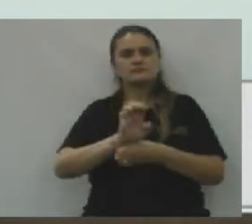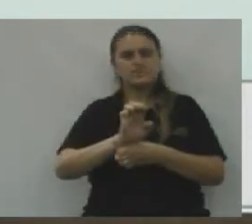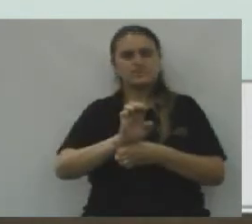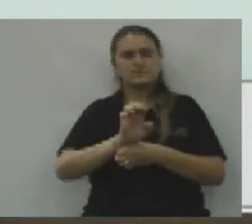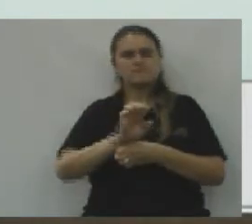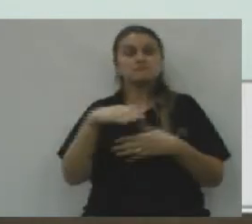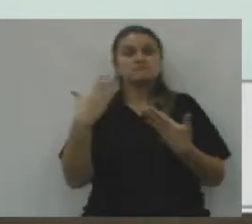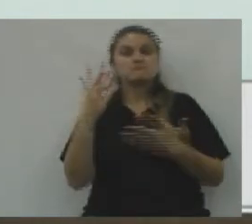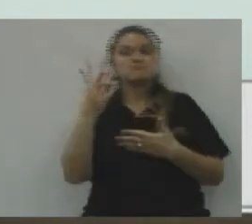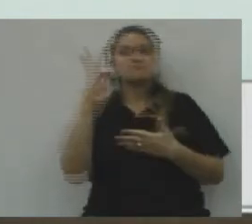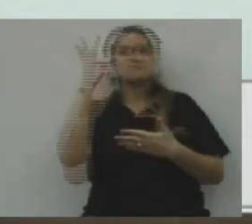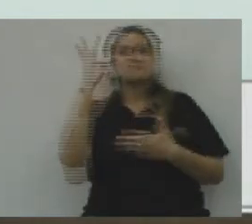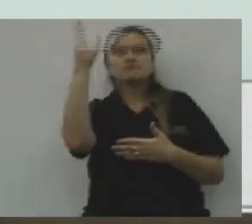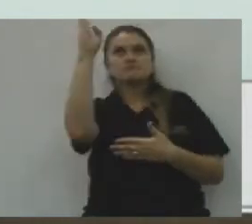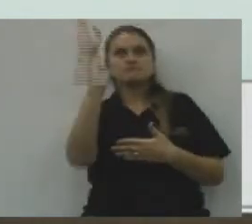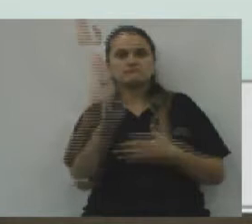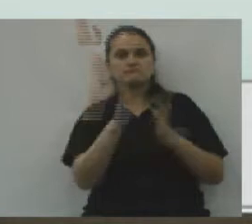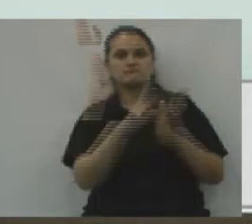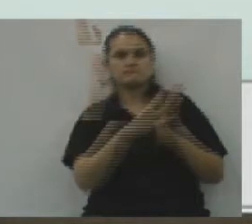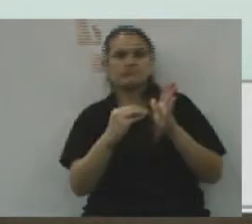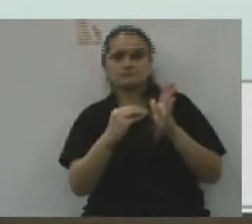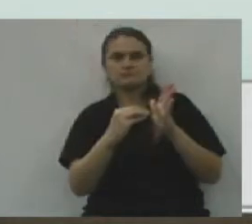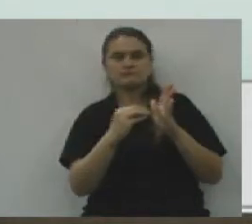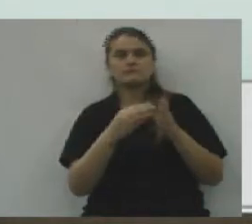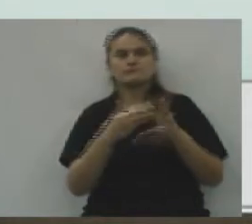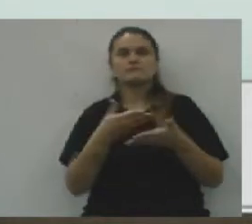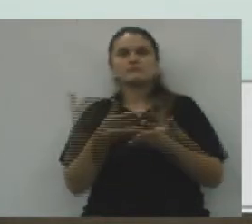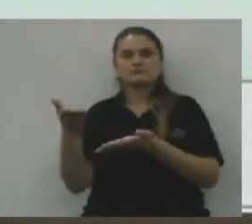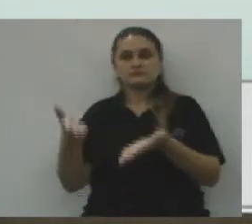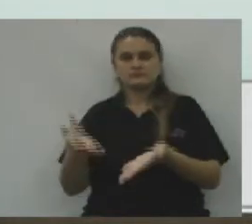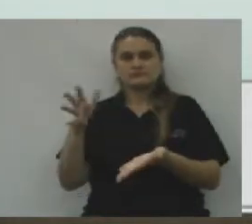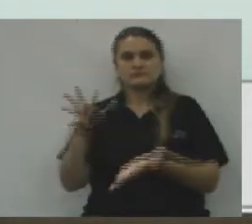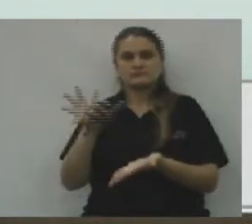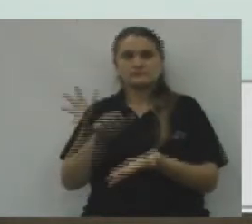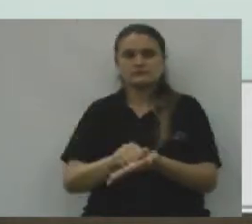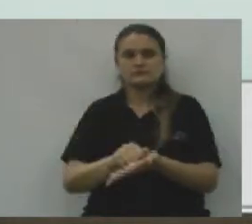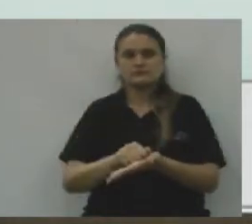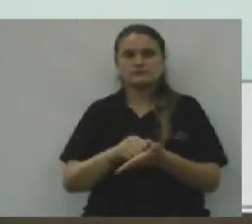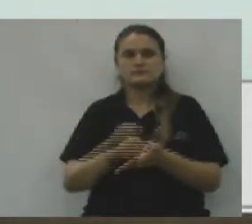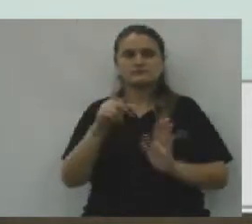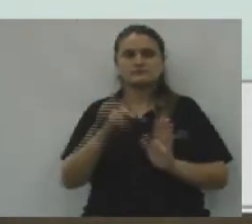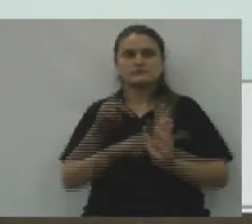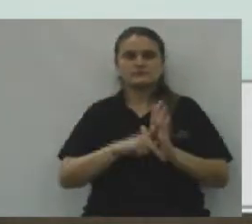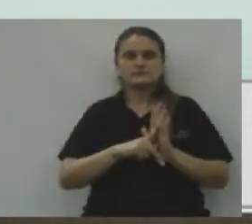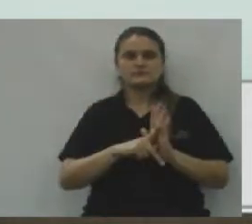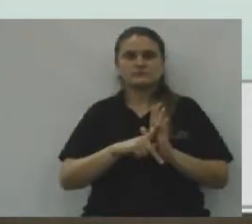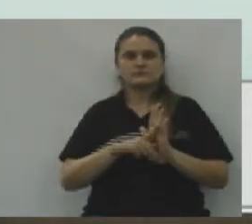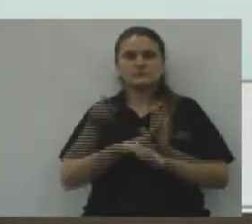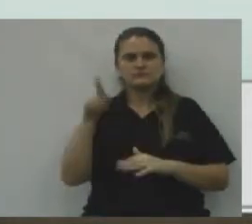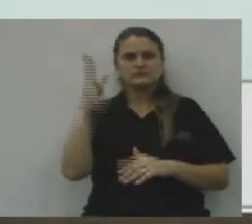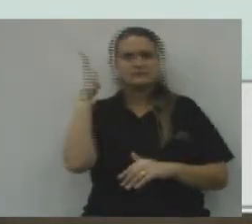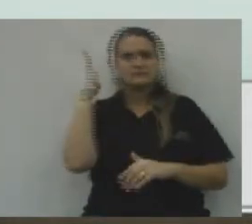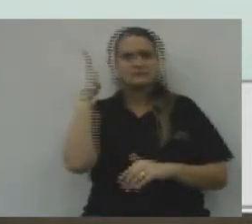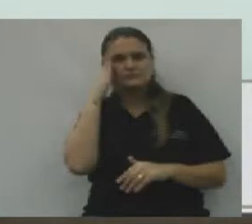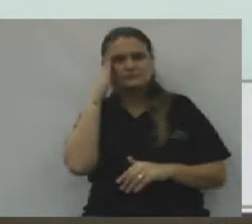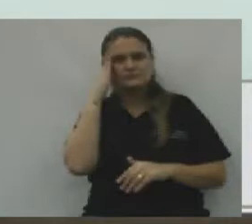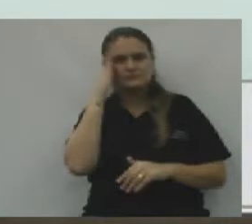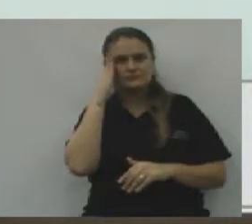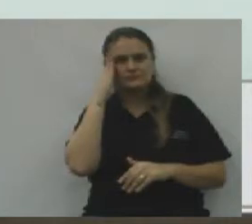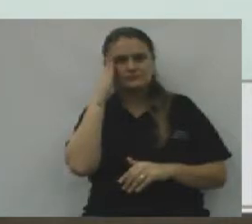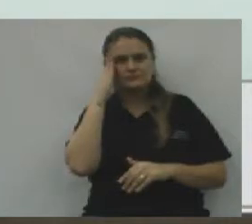o Brasil. Quando o senhor protocolou este projeto, e sabedor, in loco,